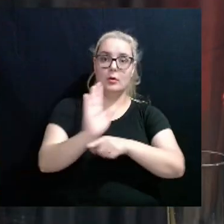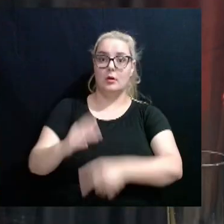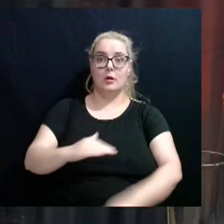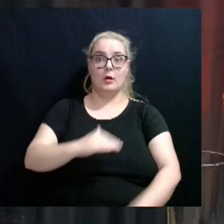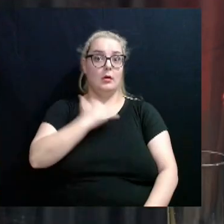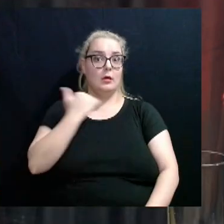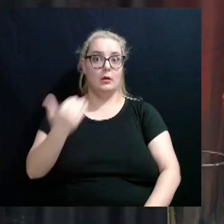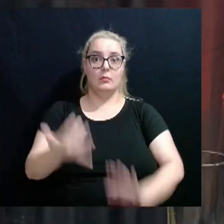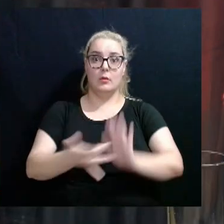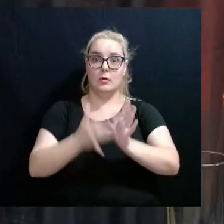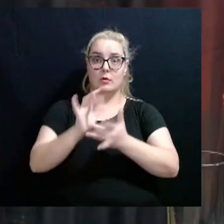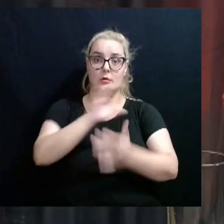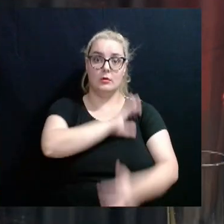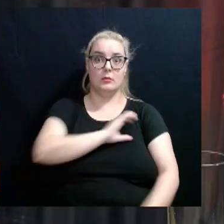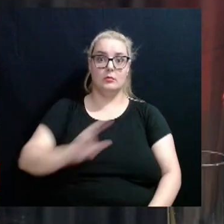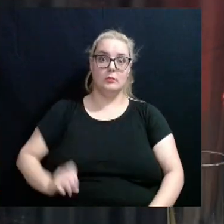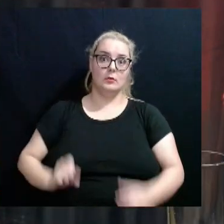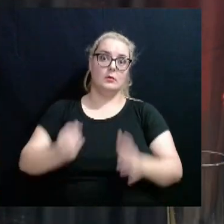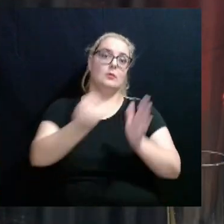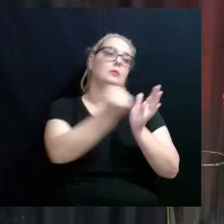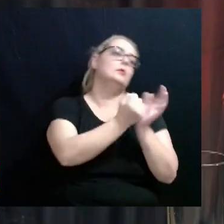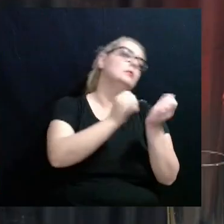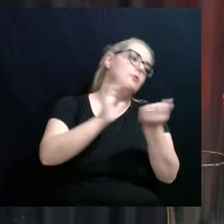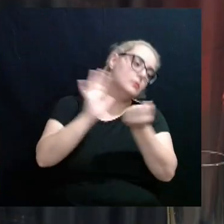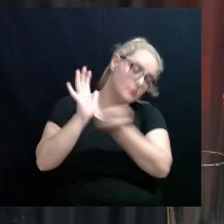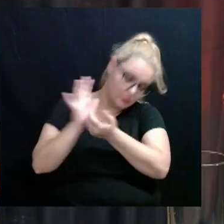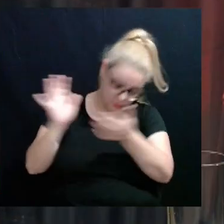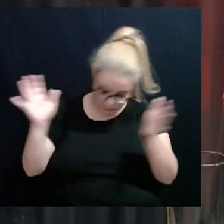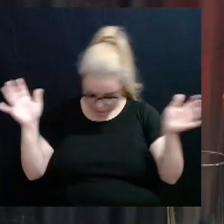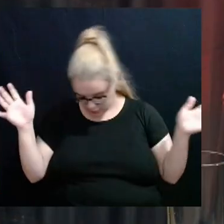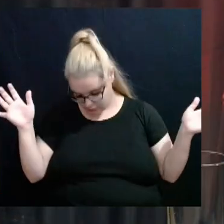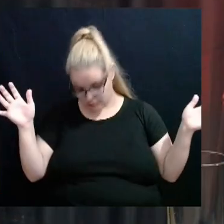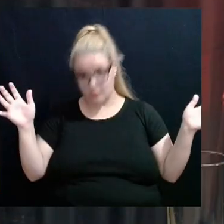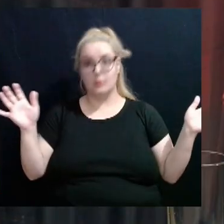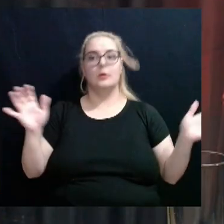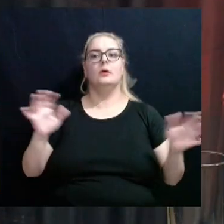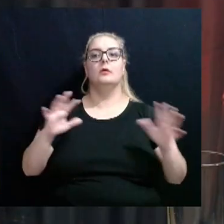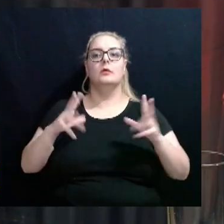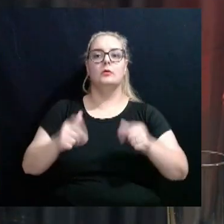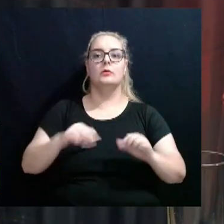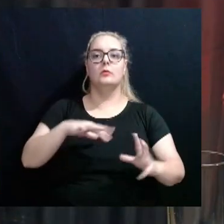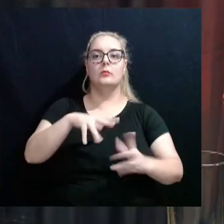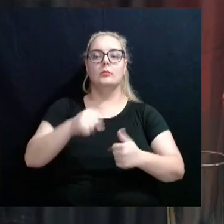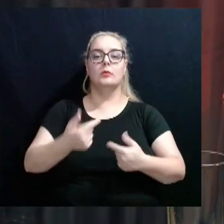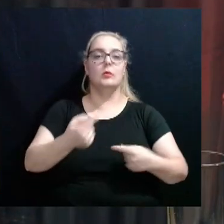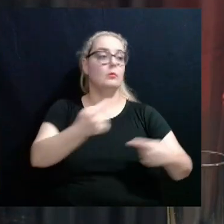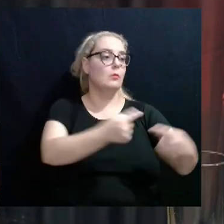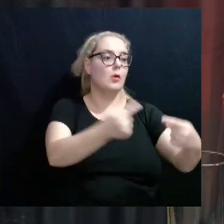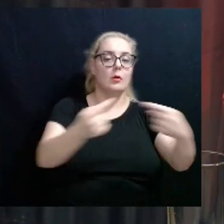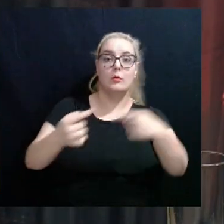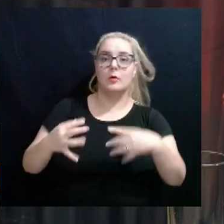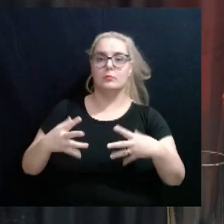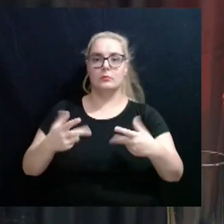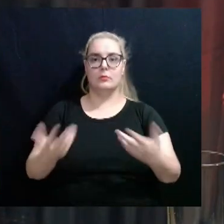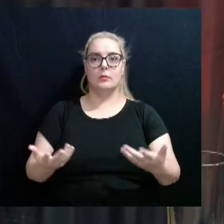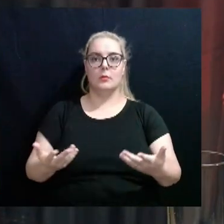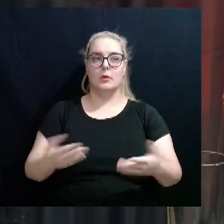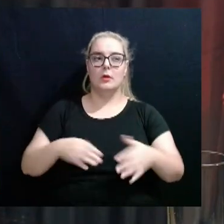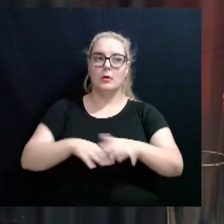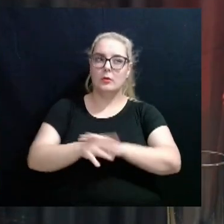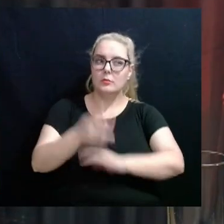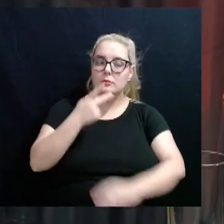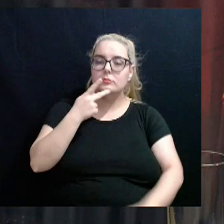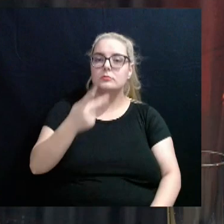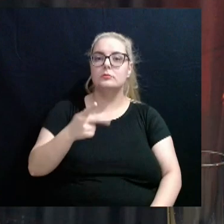Cristo, gerou comoção no mundo todo, discussão no mundo todo. Eu costumo dizer que são